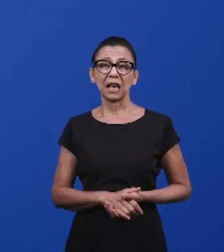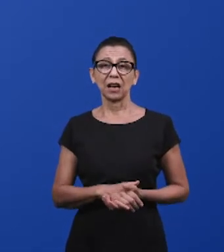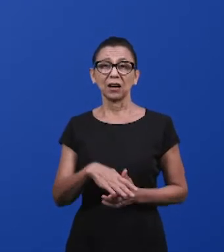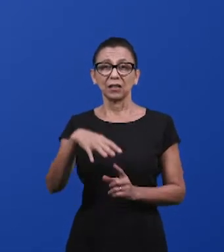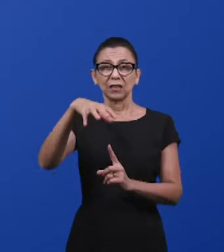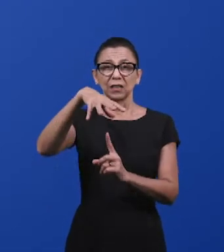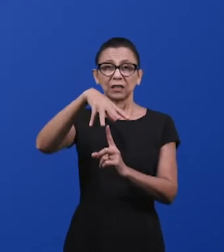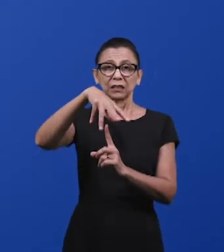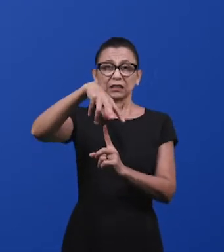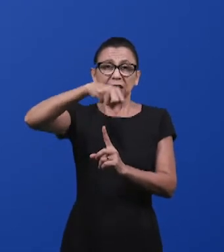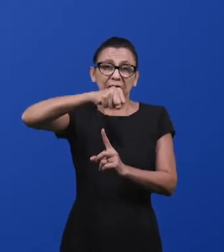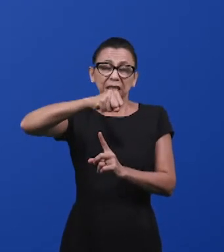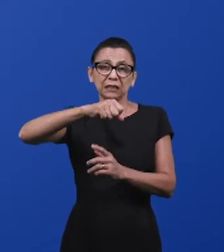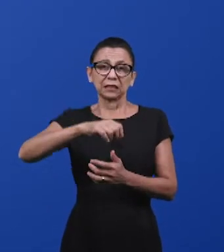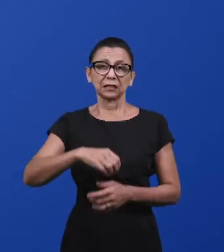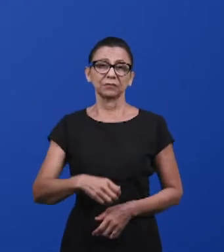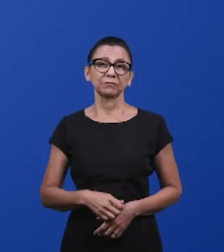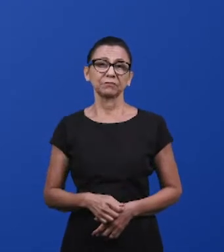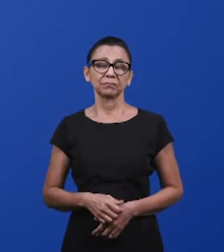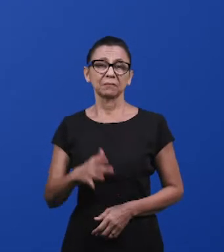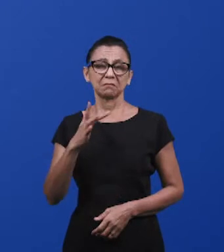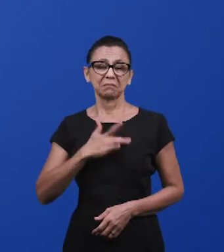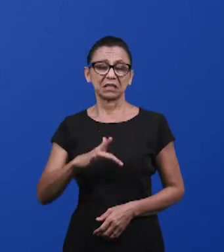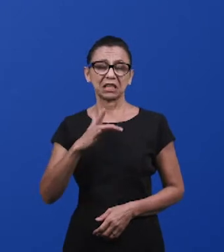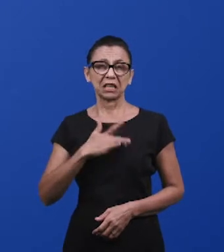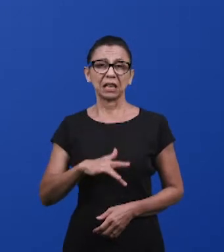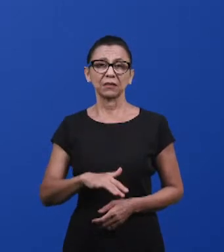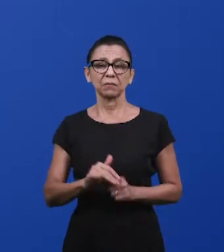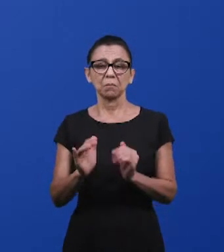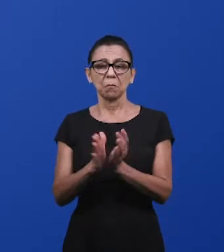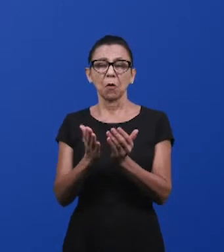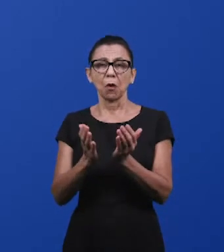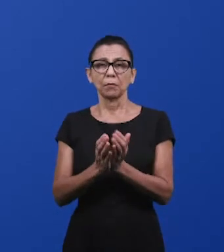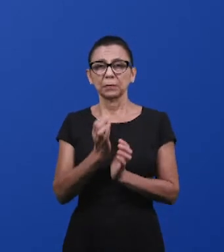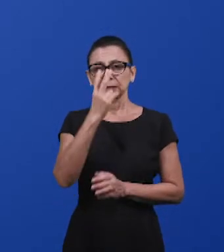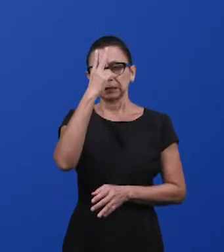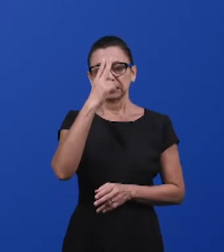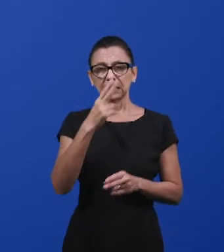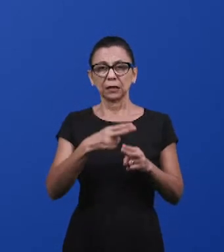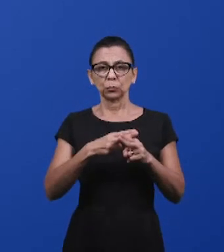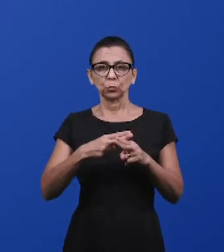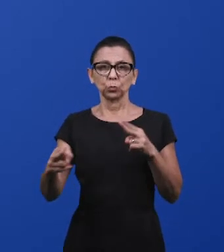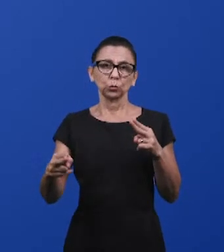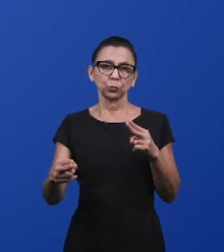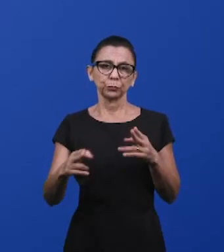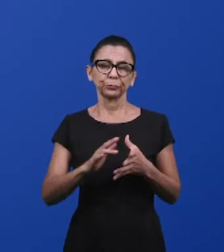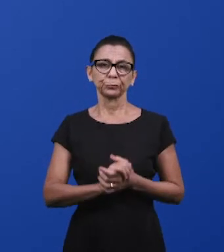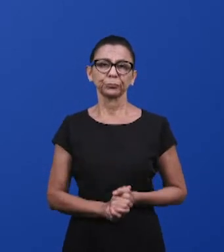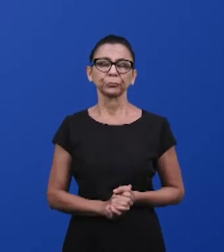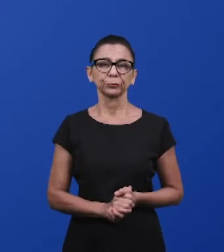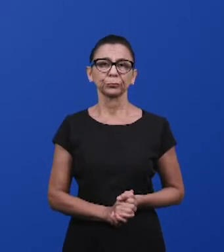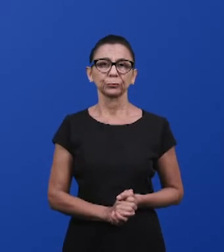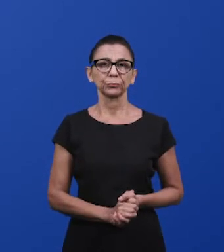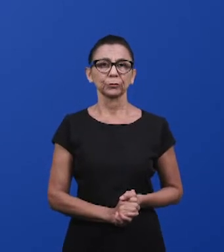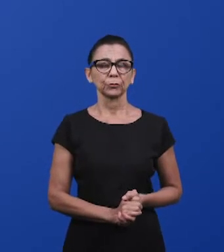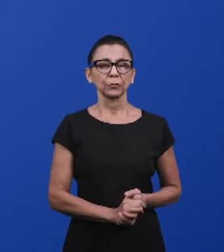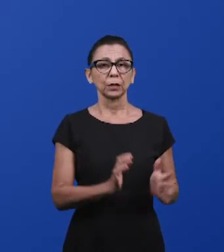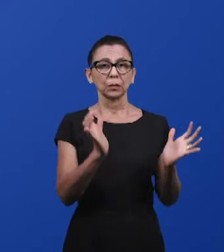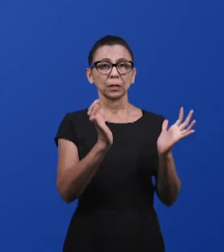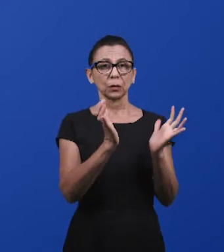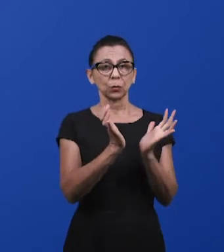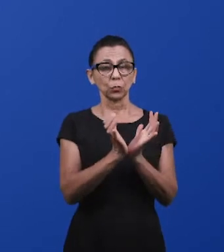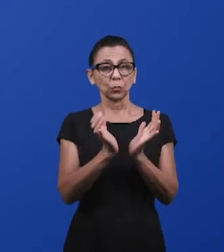e cego, e nu. Ele trocou a graça do convite pelo mundo. Se tornou